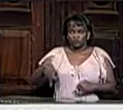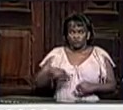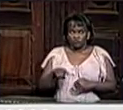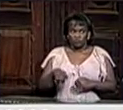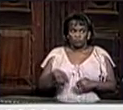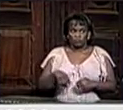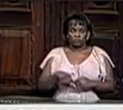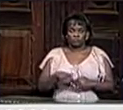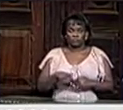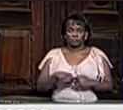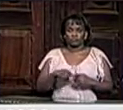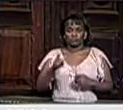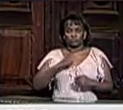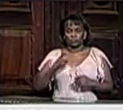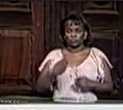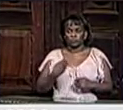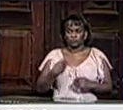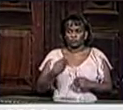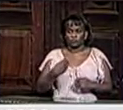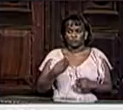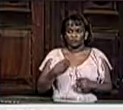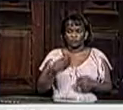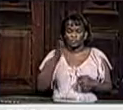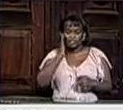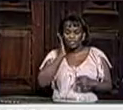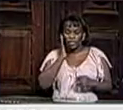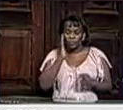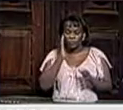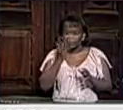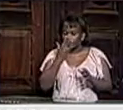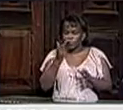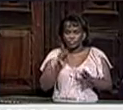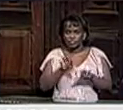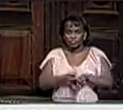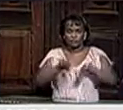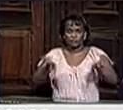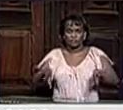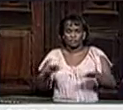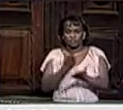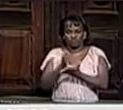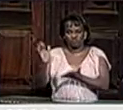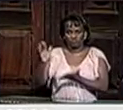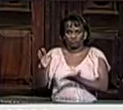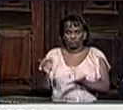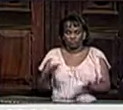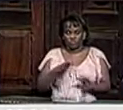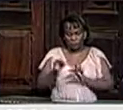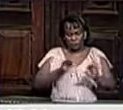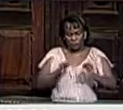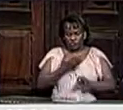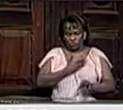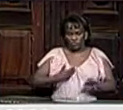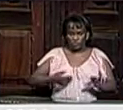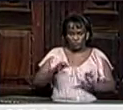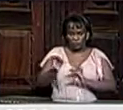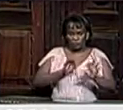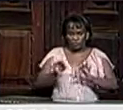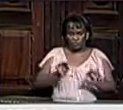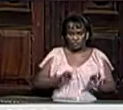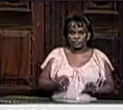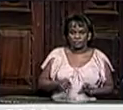nós estivéssemos à parte das providências que